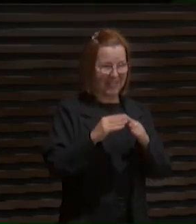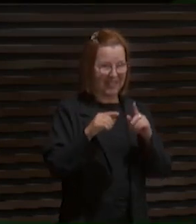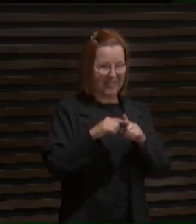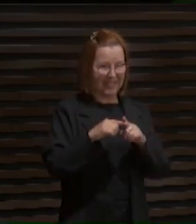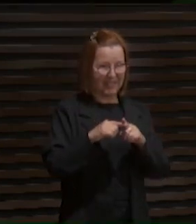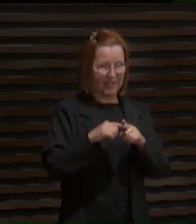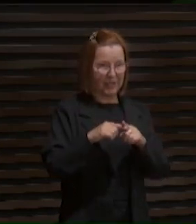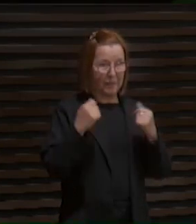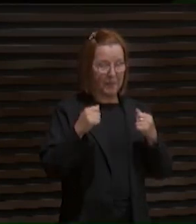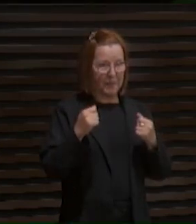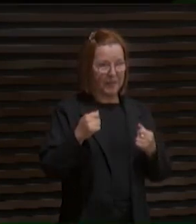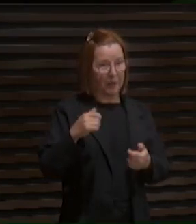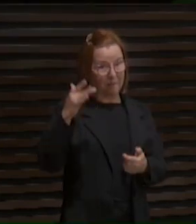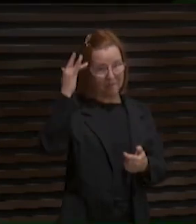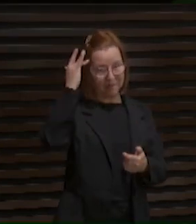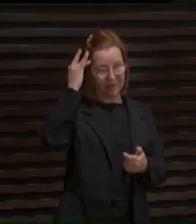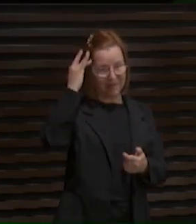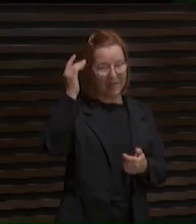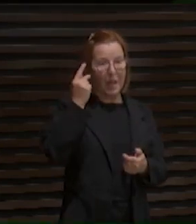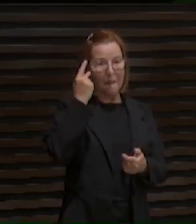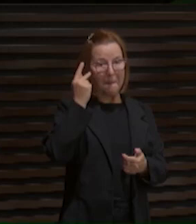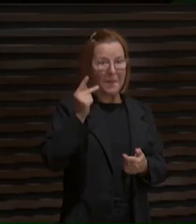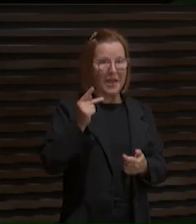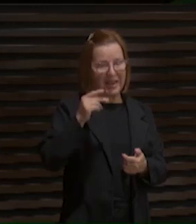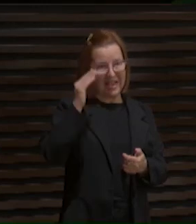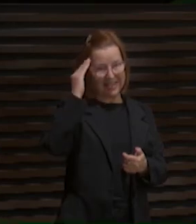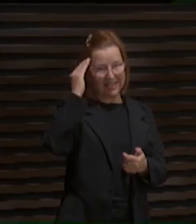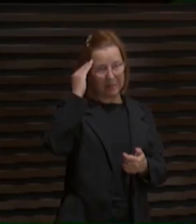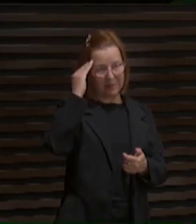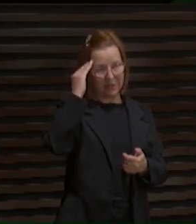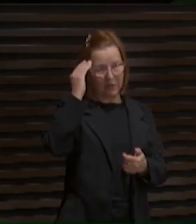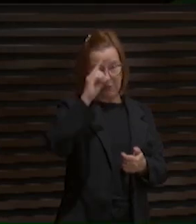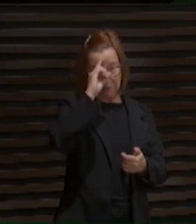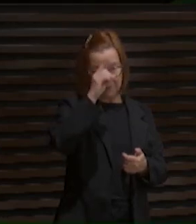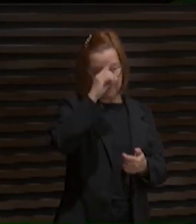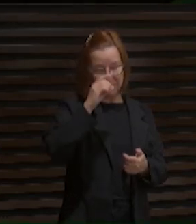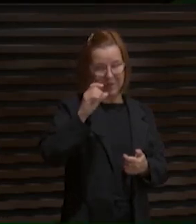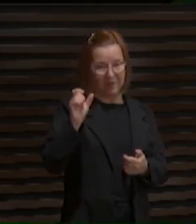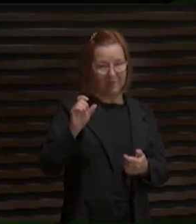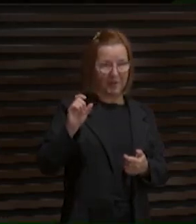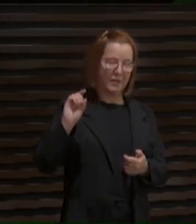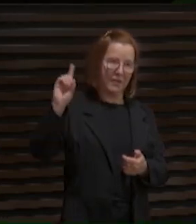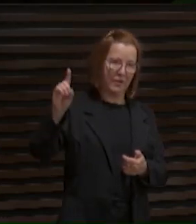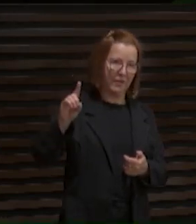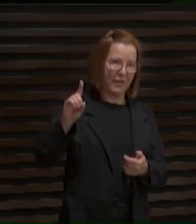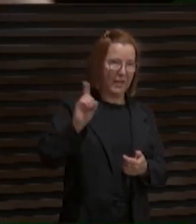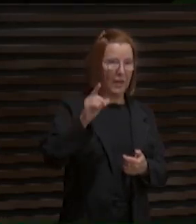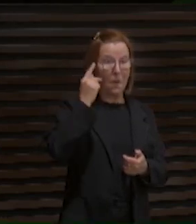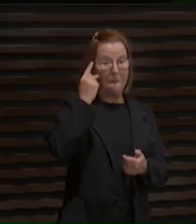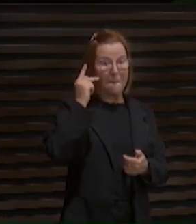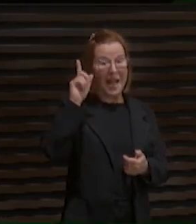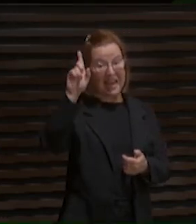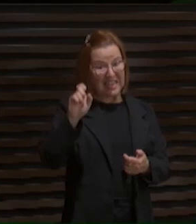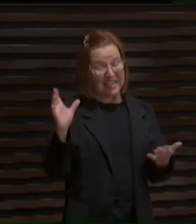devidamente maduro, para a gente saber que os imperativos que a palavra põe Não é para que sejamos salvos,